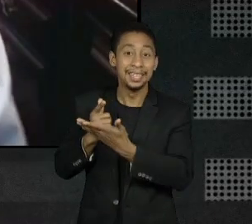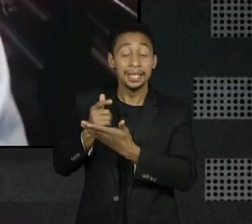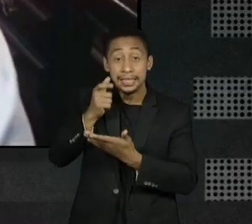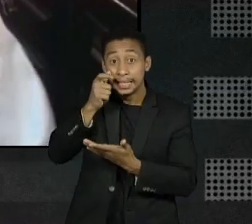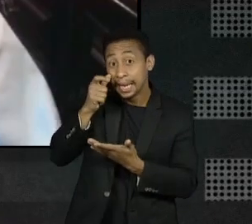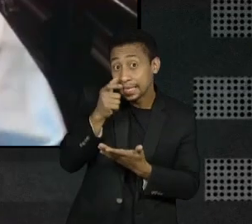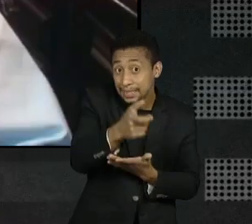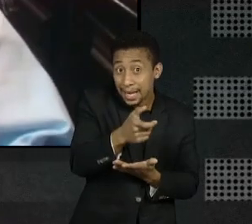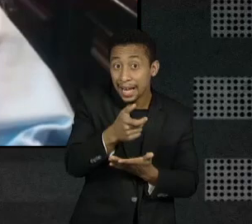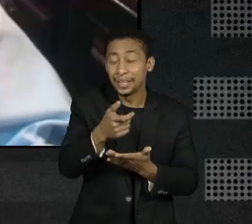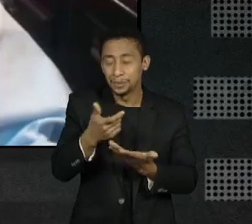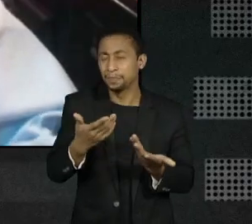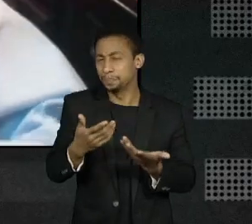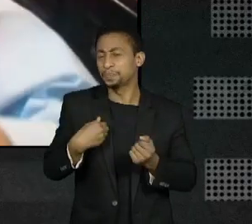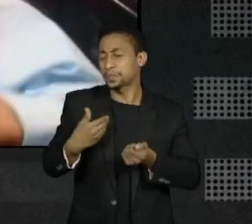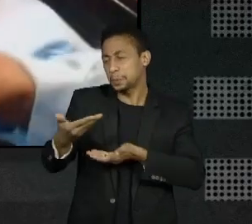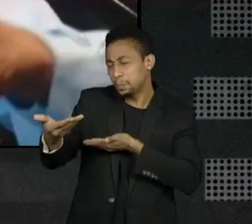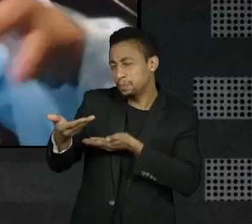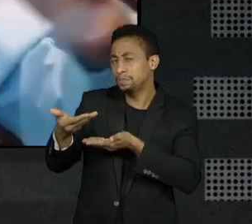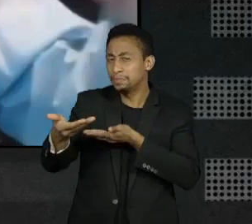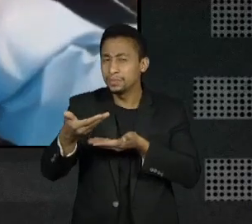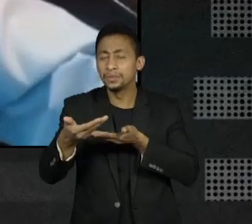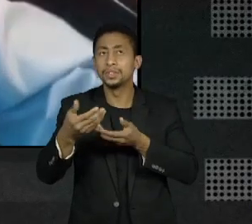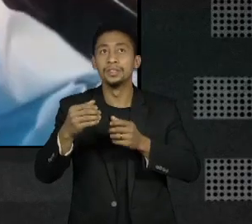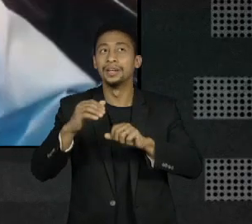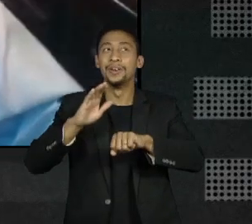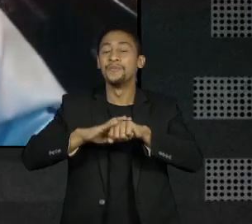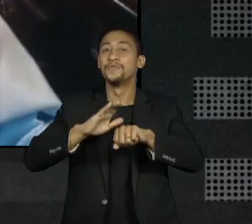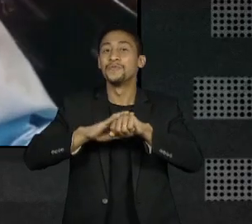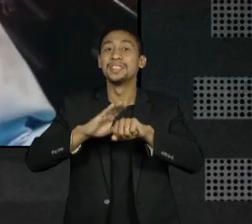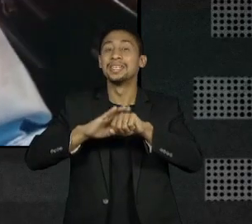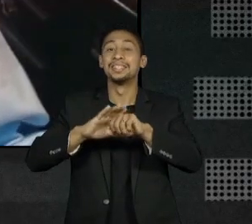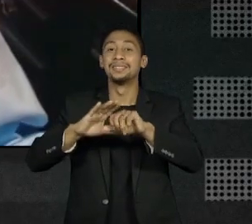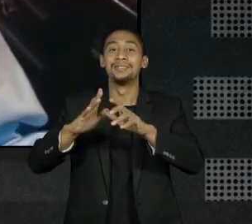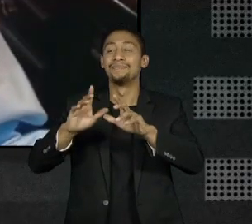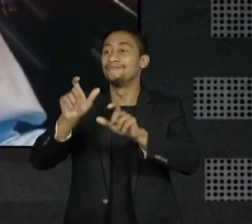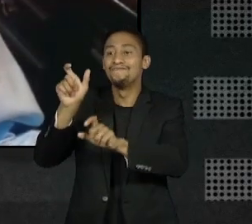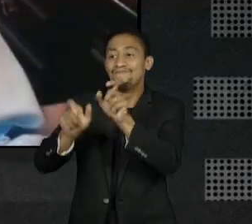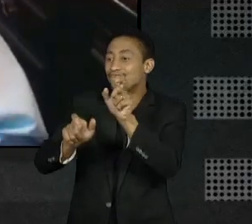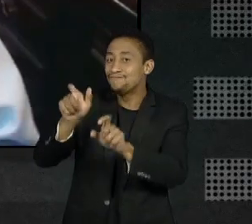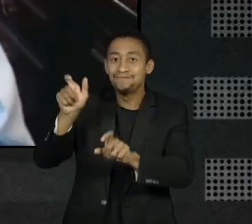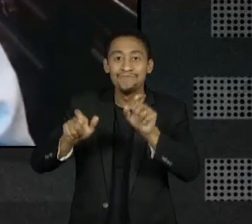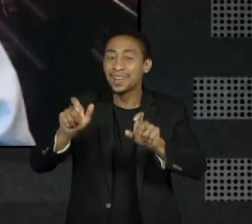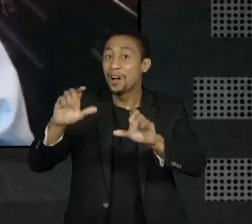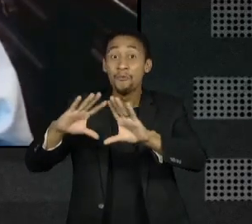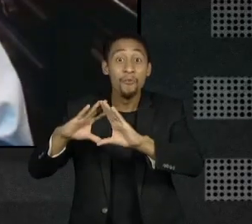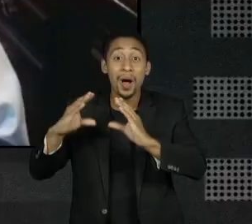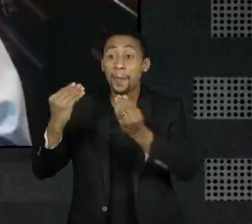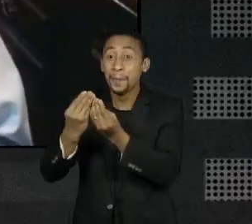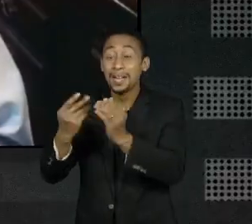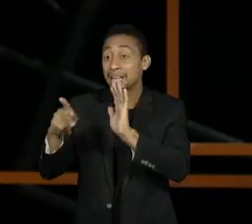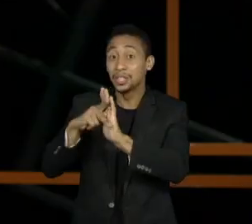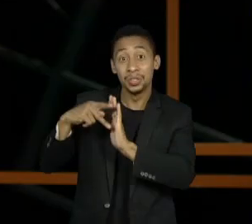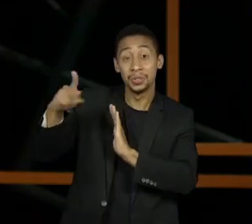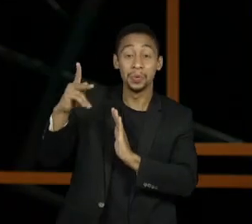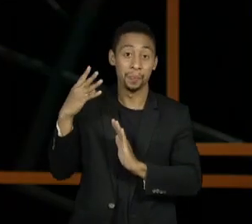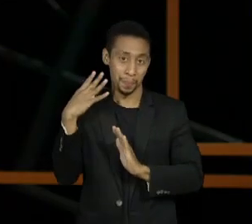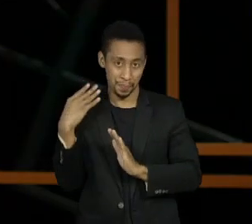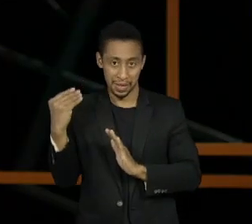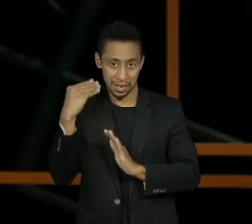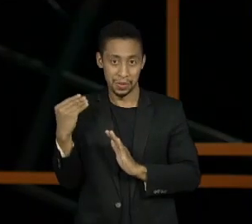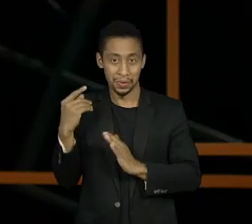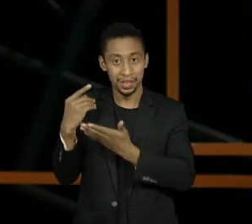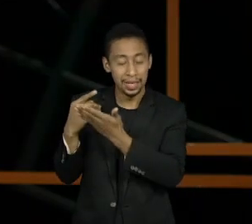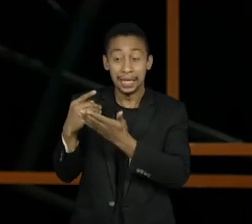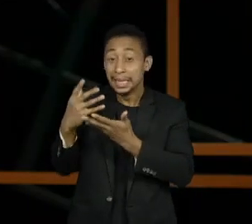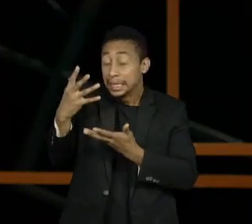personagem. Eu cheguei a fazer toda família de personagens da Maradona, estava lindo o trabalho,